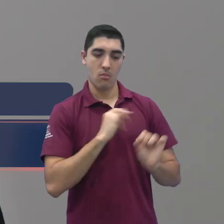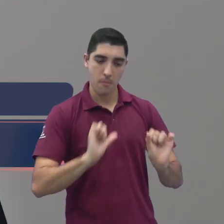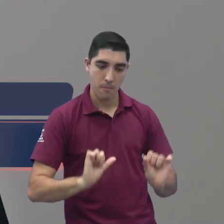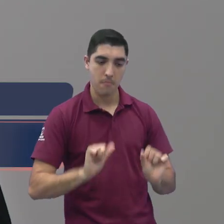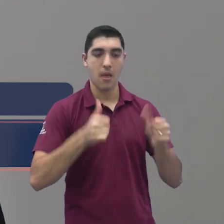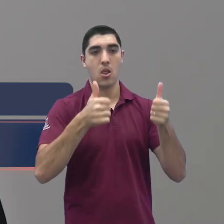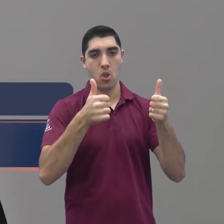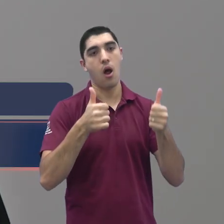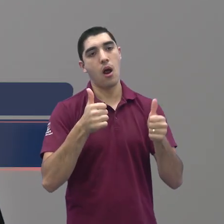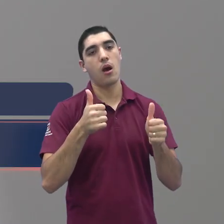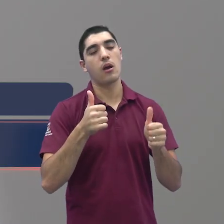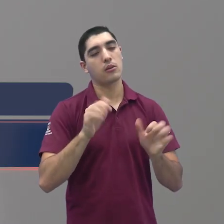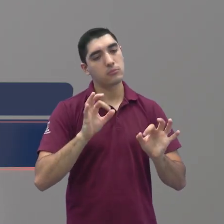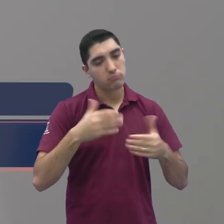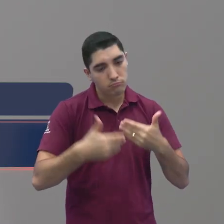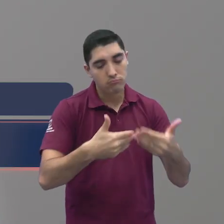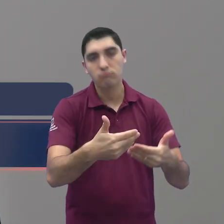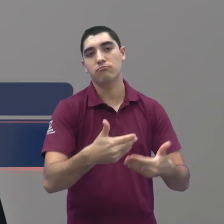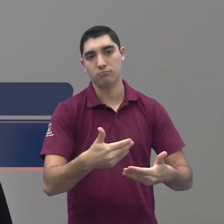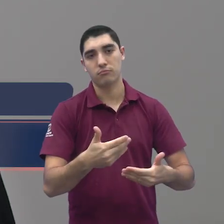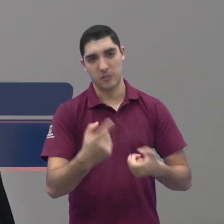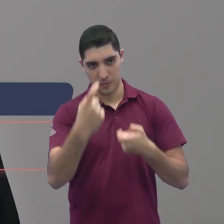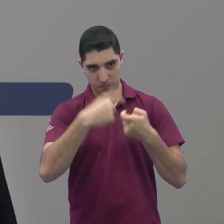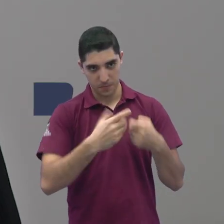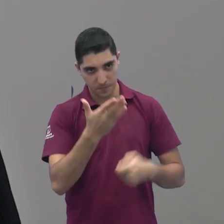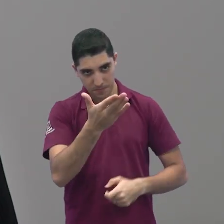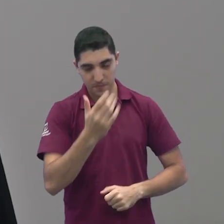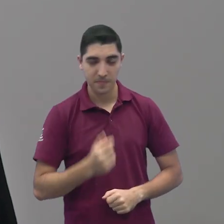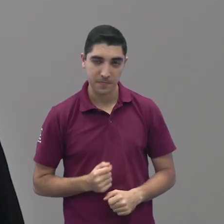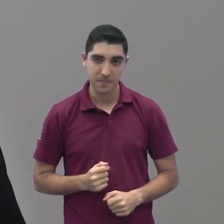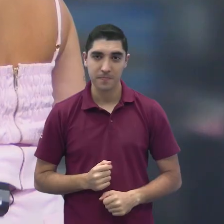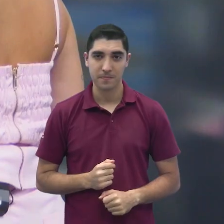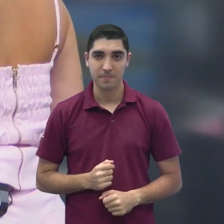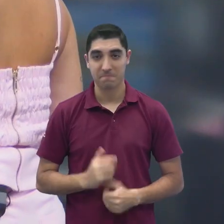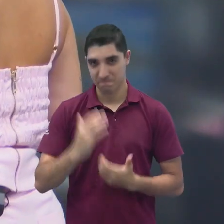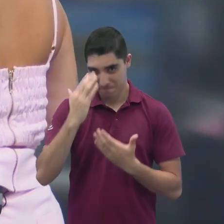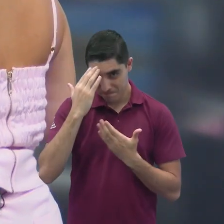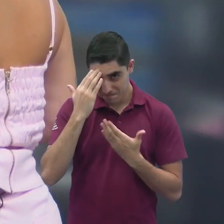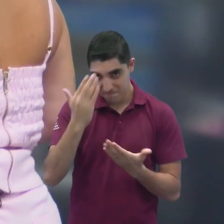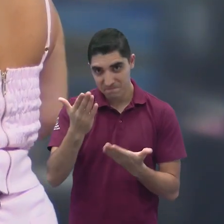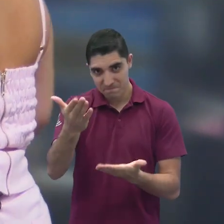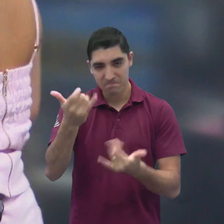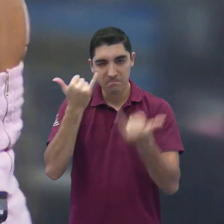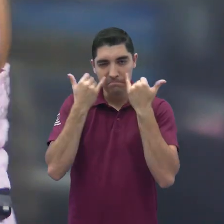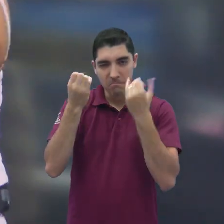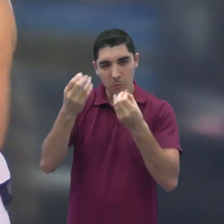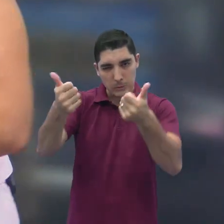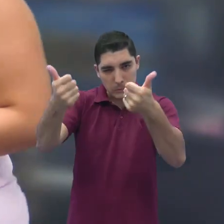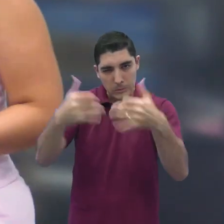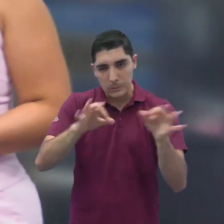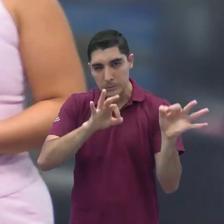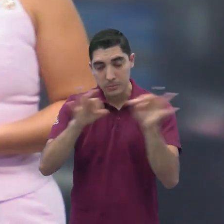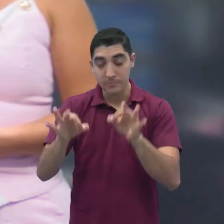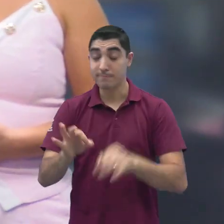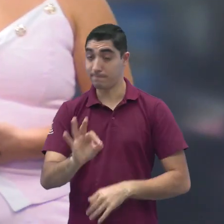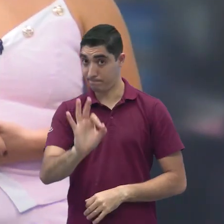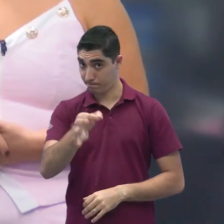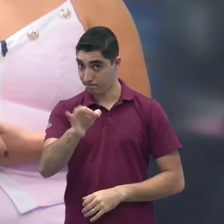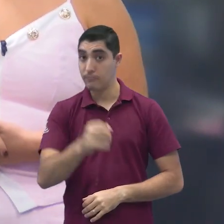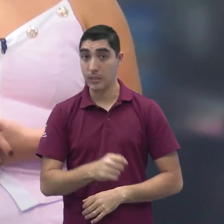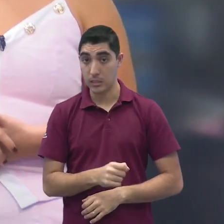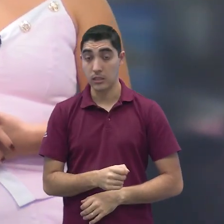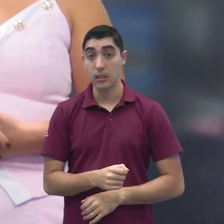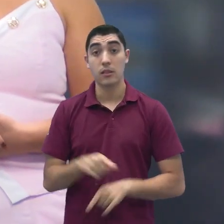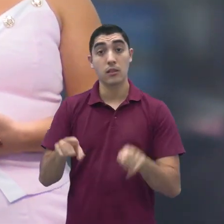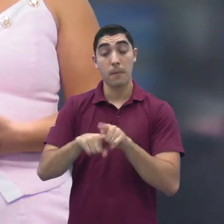para poder ter um emagrecimento cada vez mais saudável nesse dia a dia. Volta aí com você, Ju. Obrigada pelas